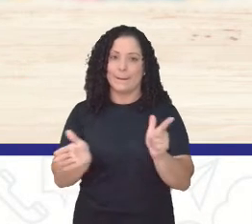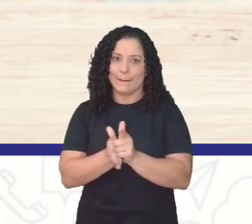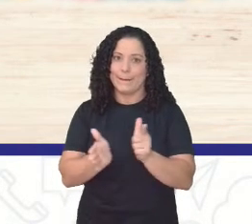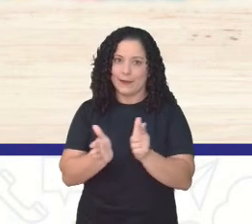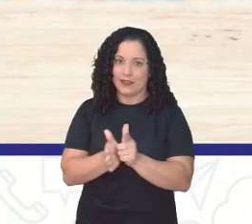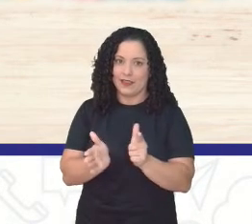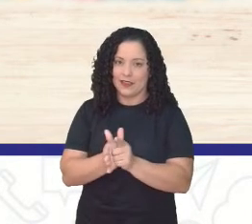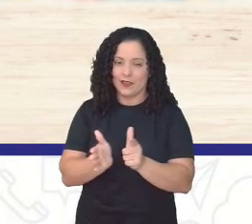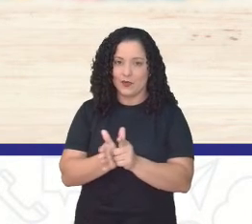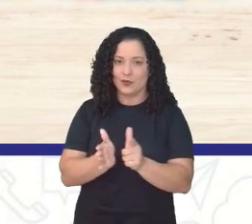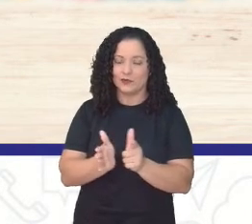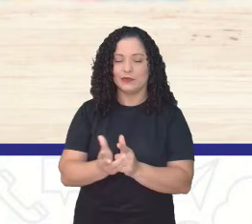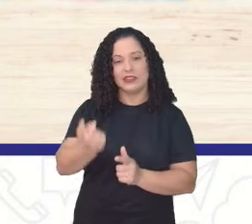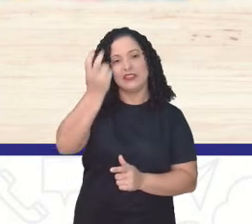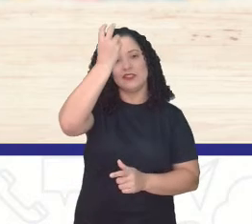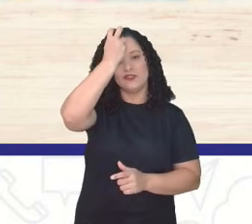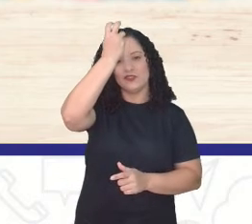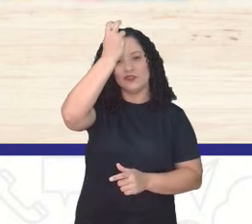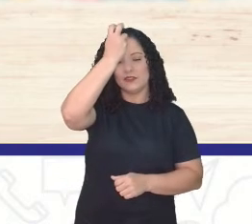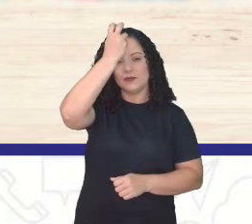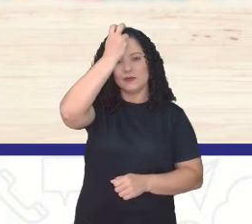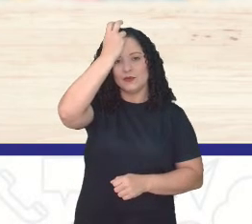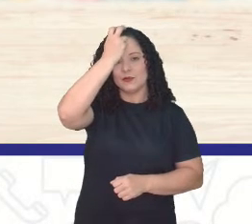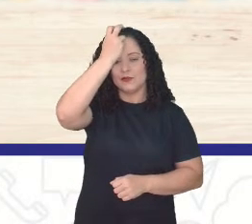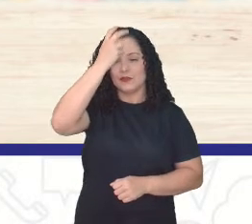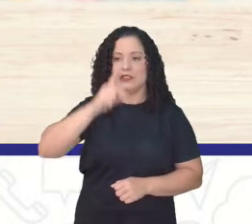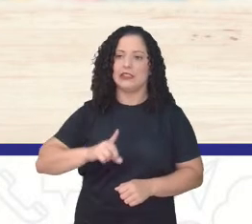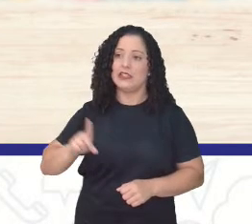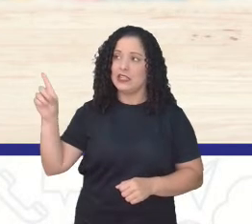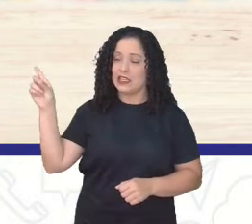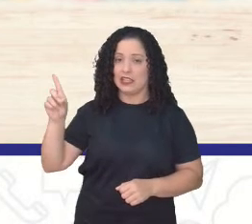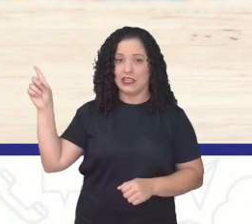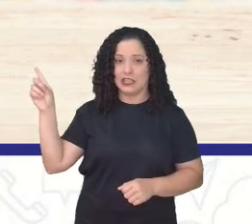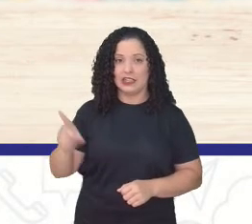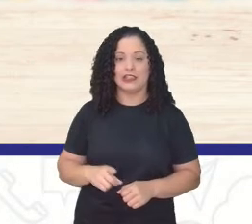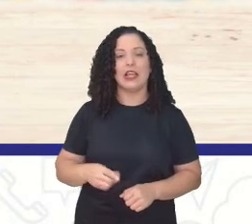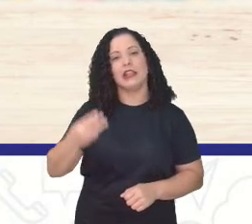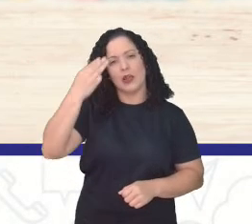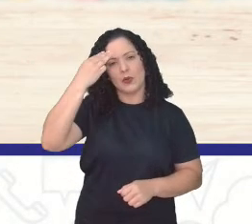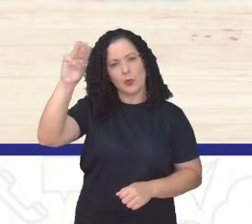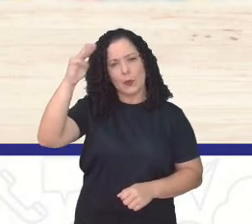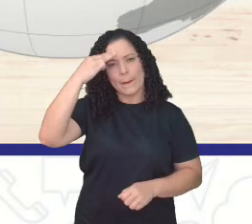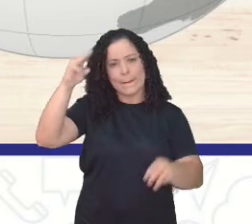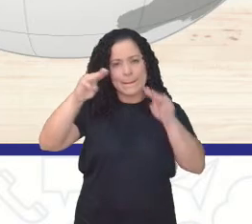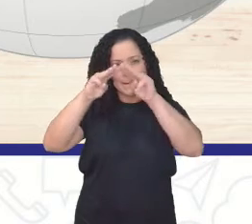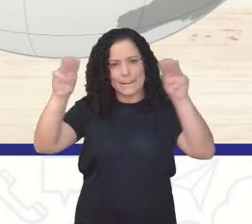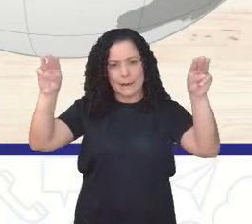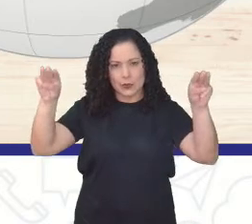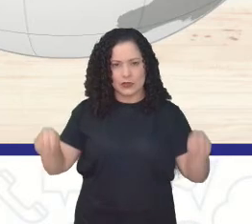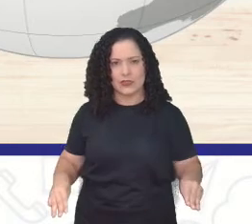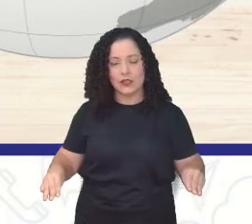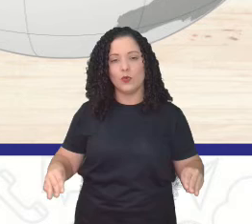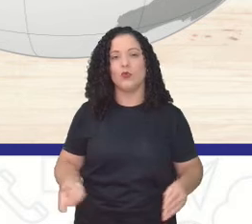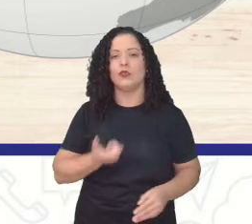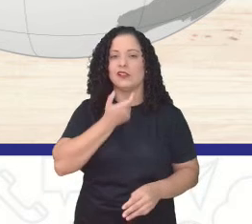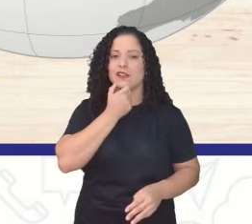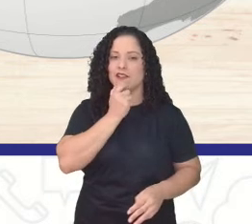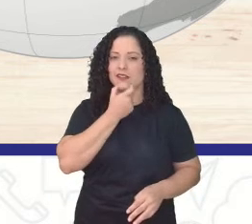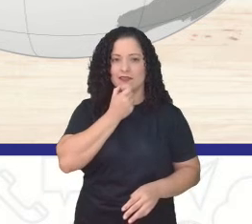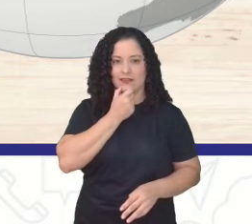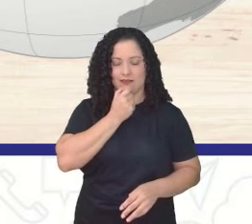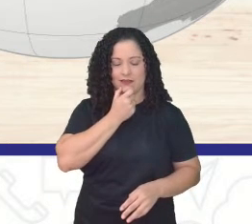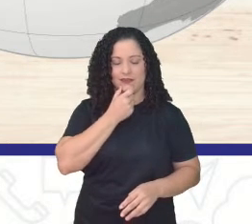né, egípcio, e ele está no Museu Britânico de Londres, né? Então, a